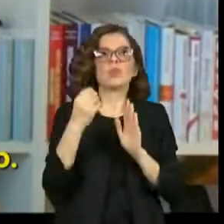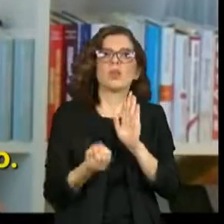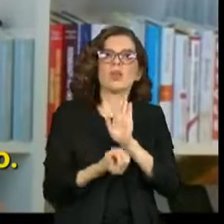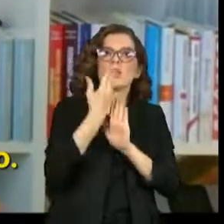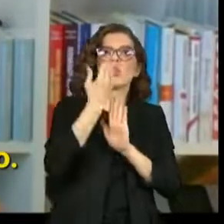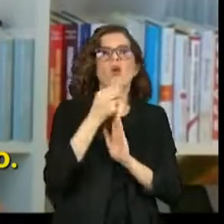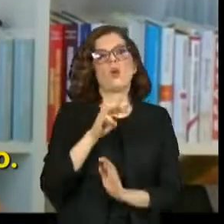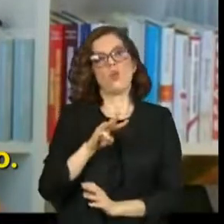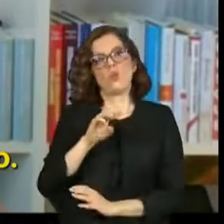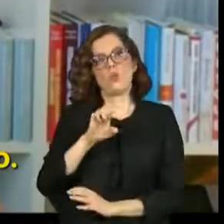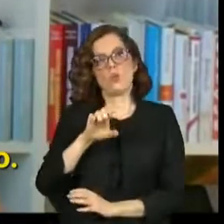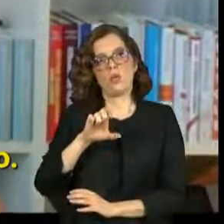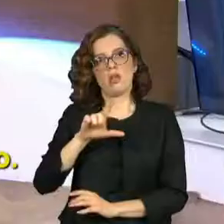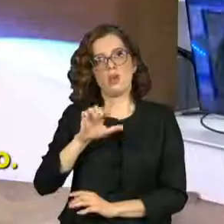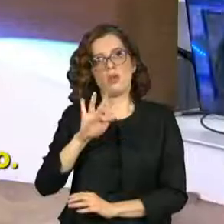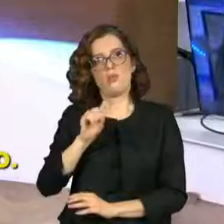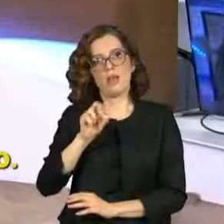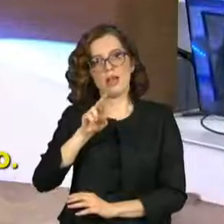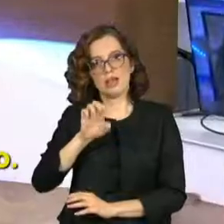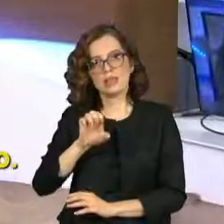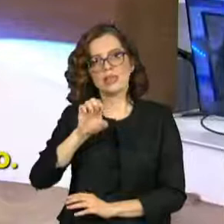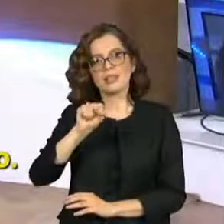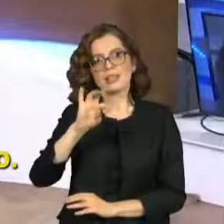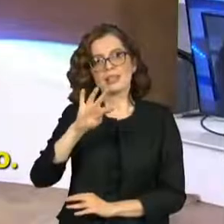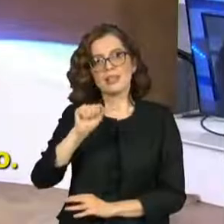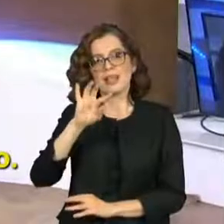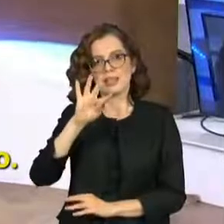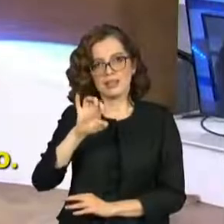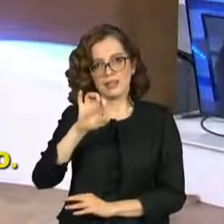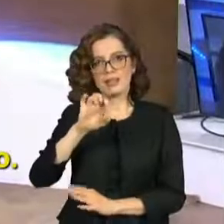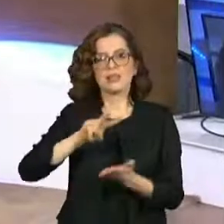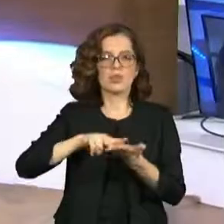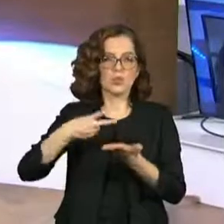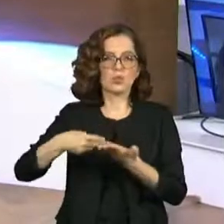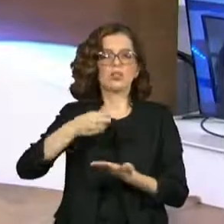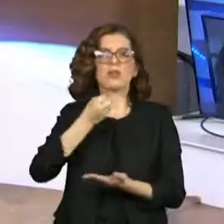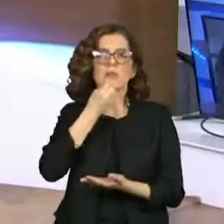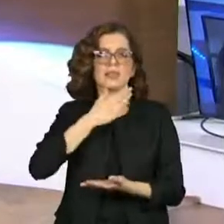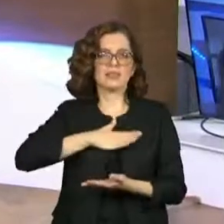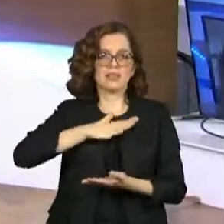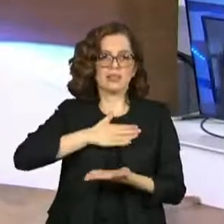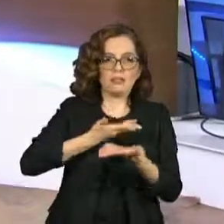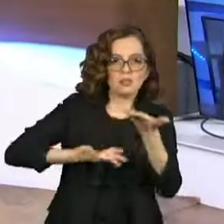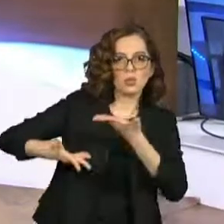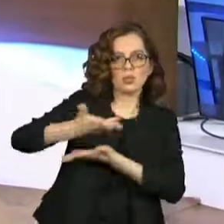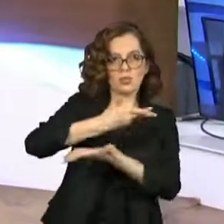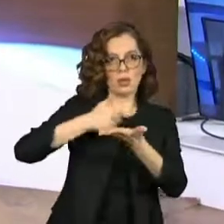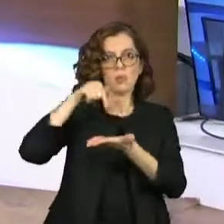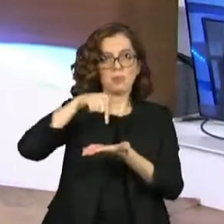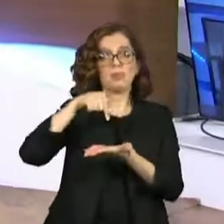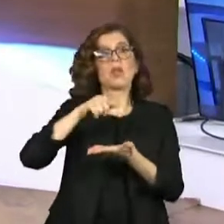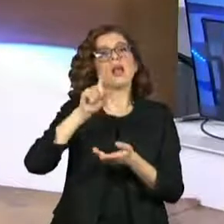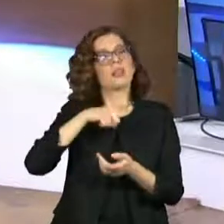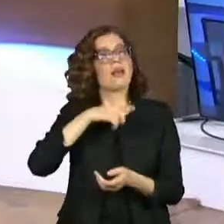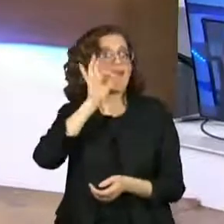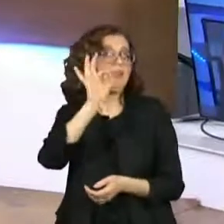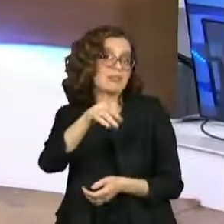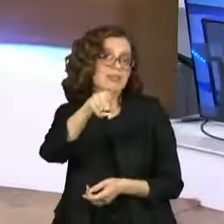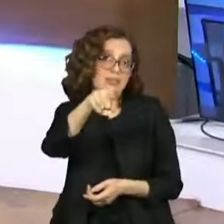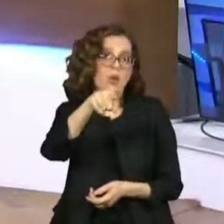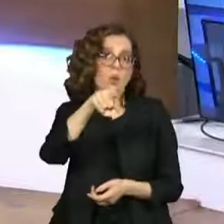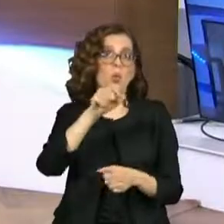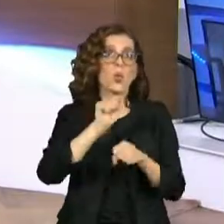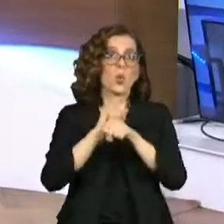para criar a modernidade de do mundo. Você é absolutamente certo. Covid foi